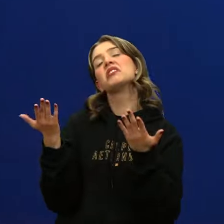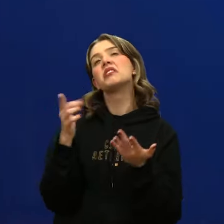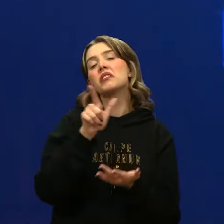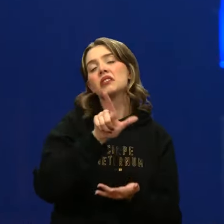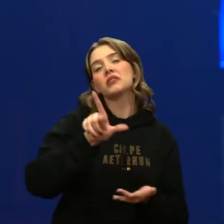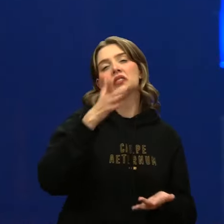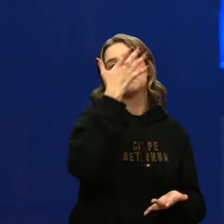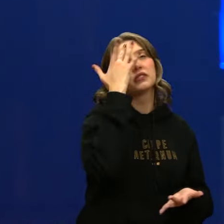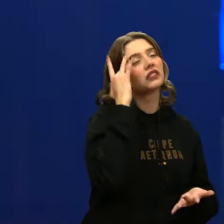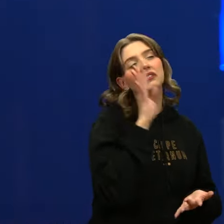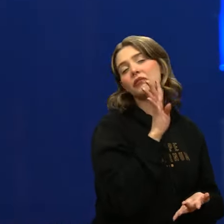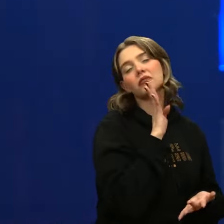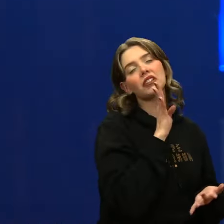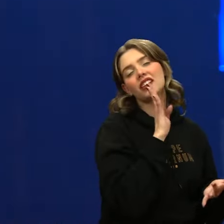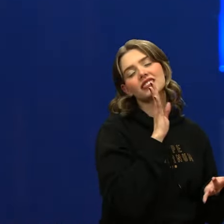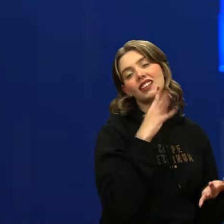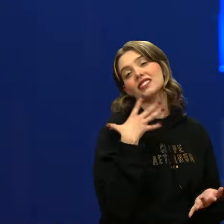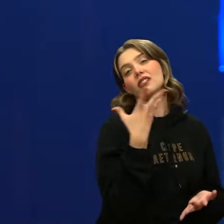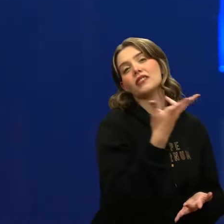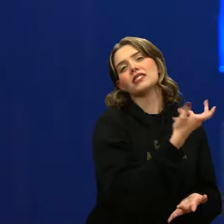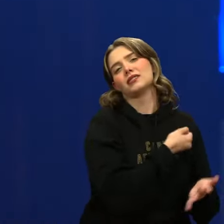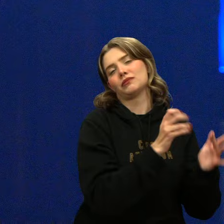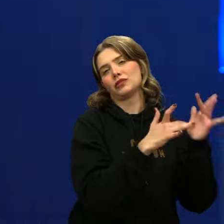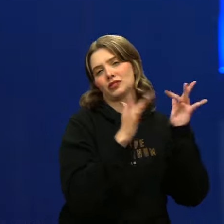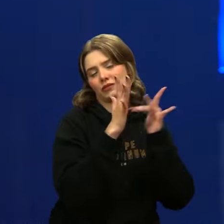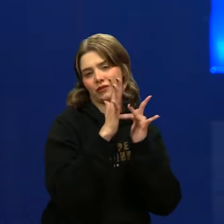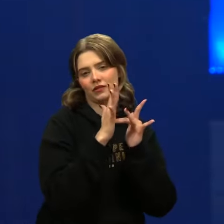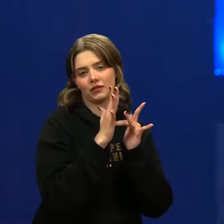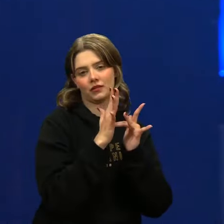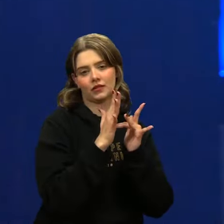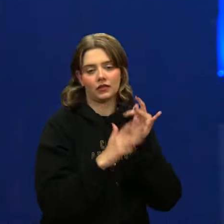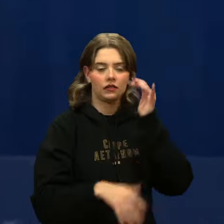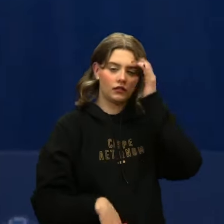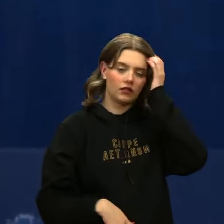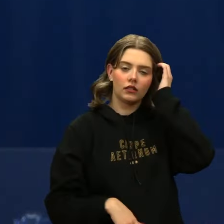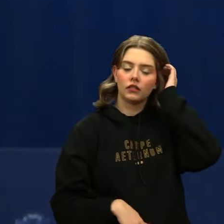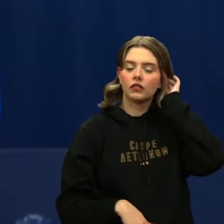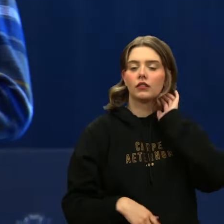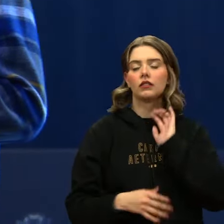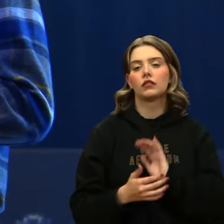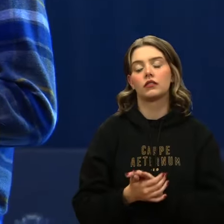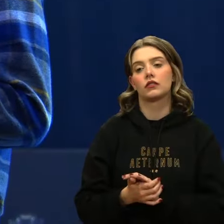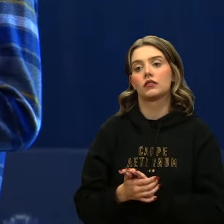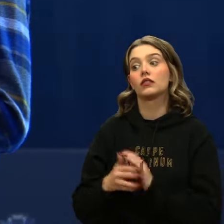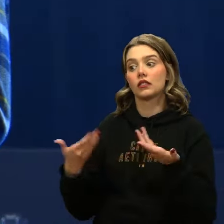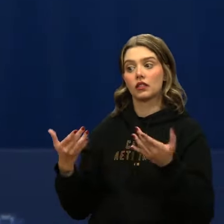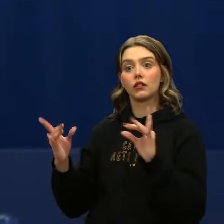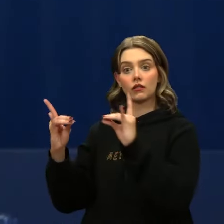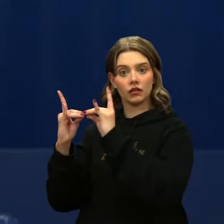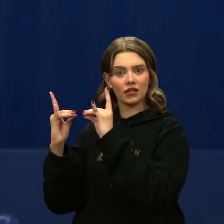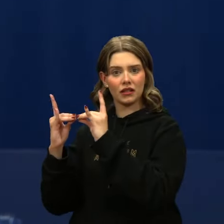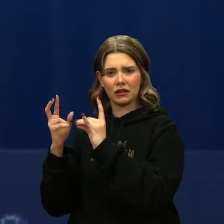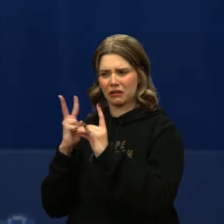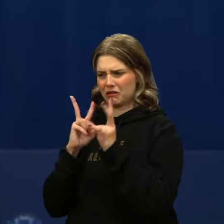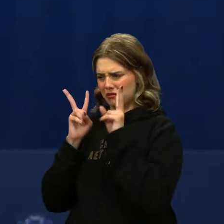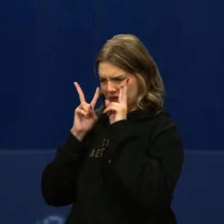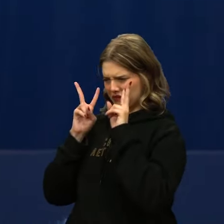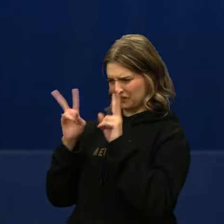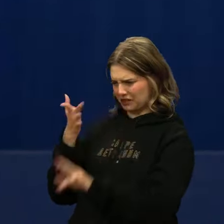não conhecem a salvação em Cristo Jesus. Em alguns velórios, eu vi uma histeria tão grande,